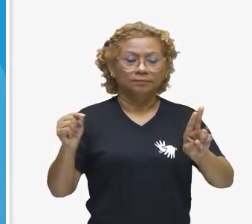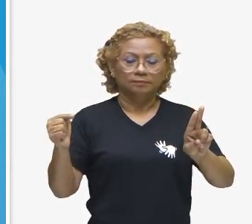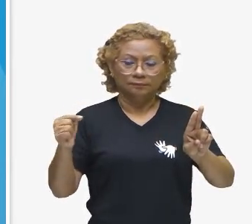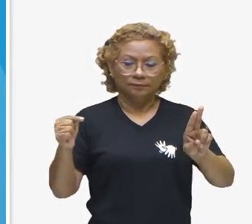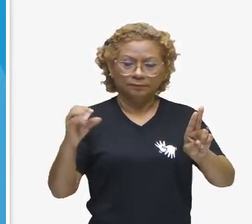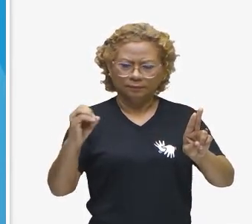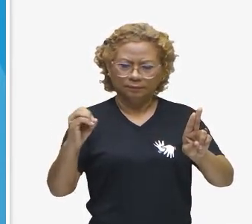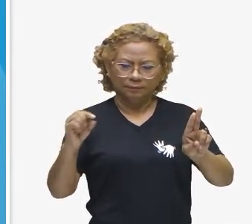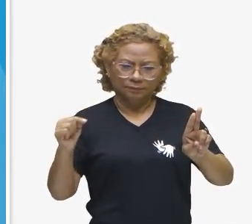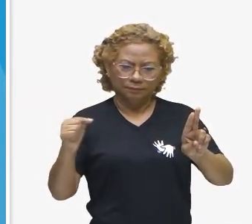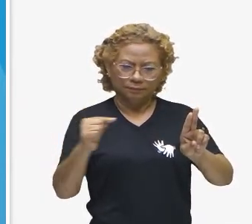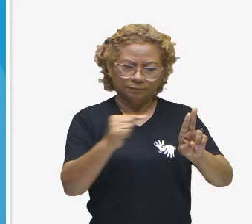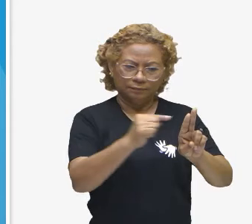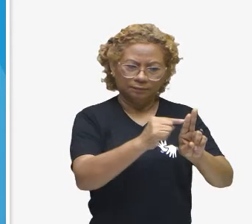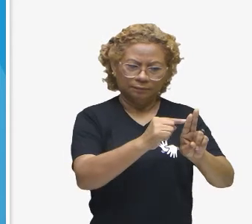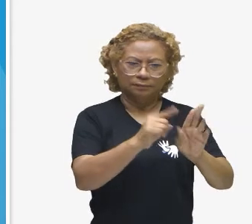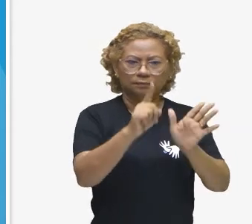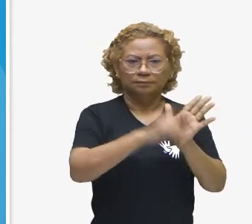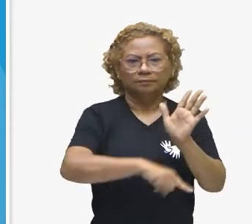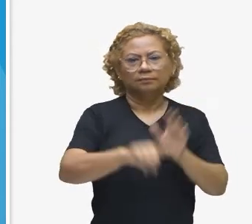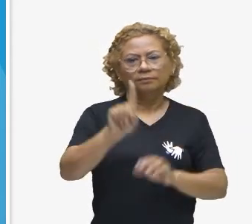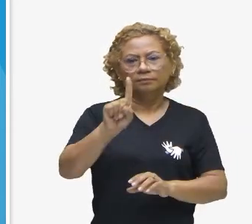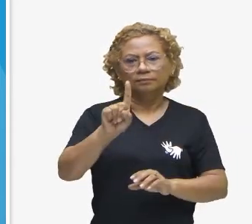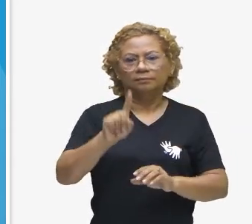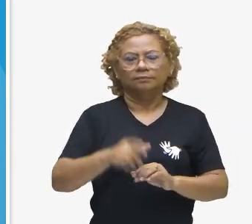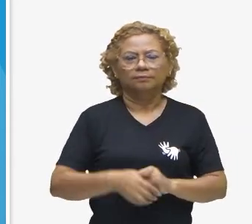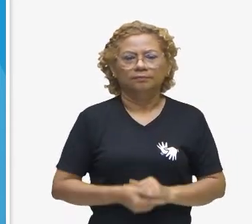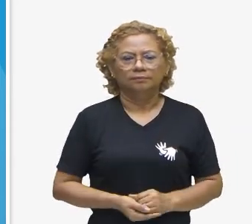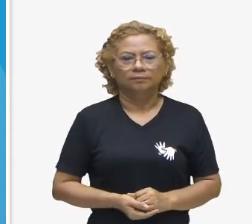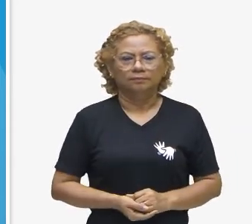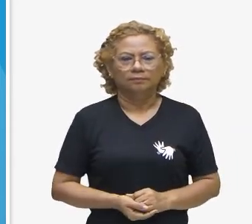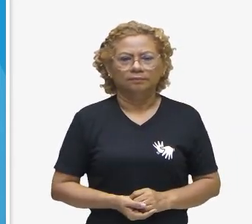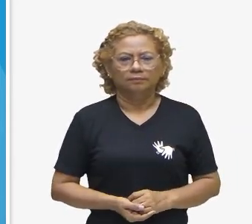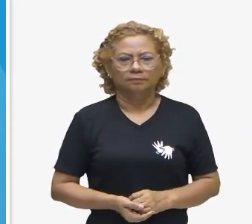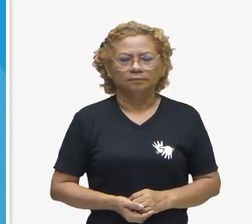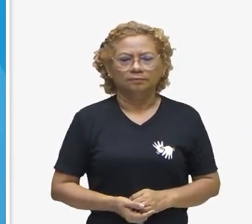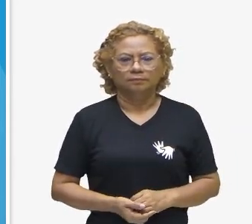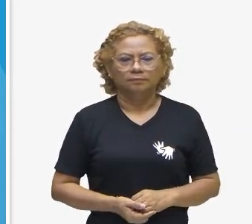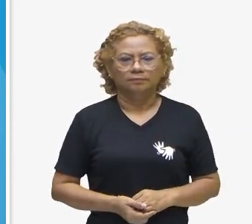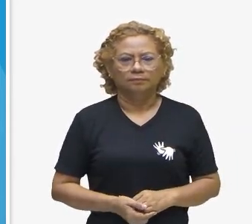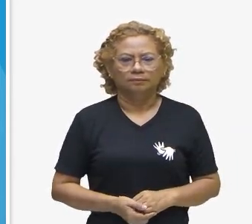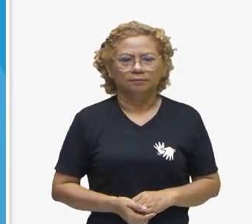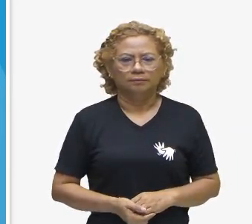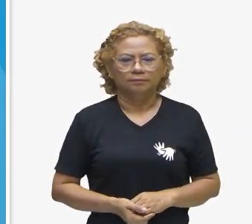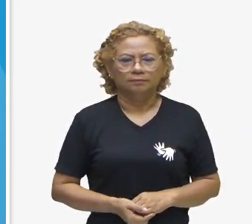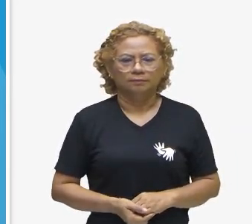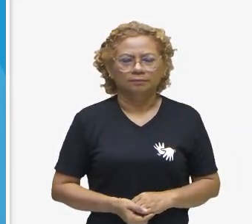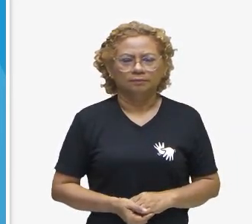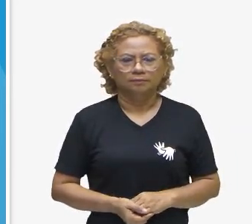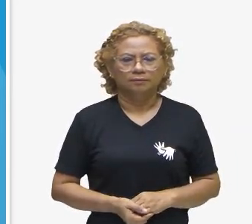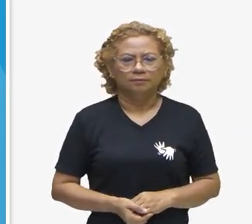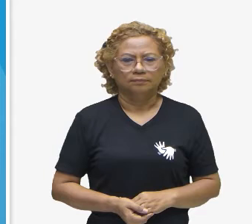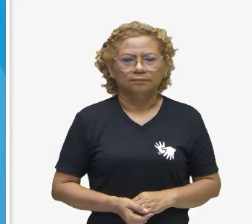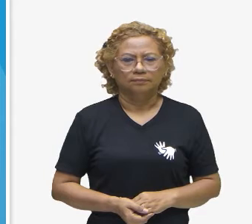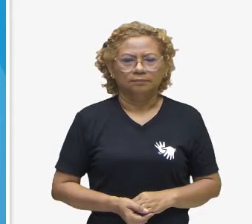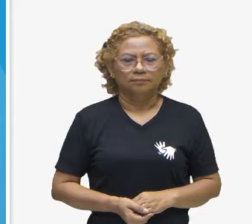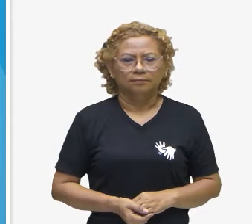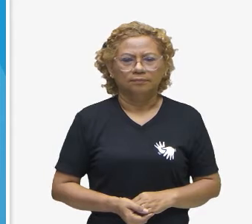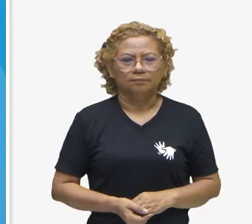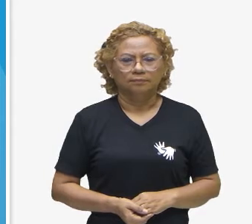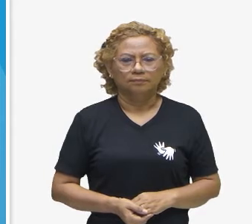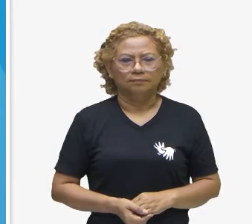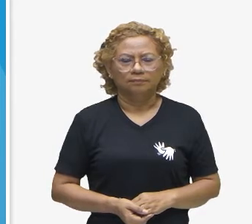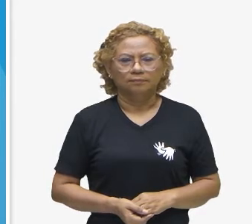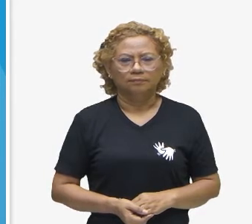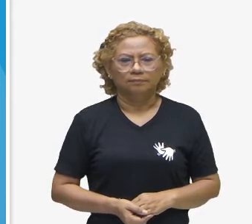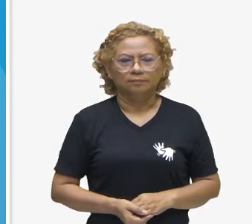Vejam aqui, ó, π, quando chega no π, vem nessa direção para menos 1 e a gente vai completando aqui o